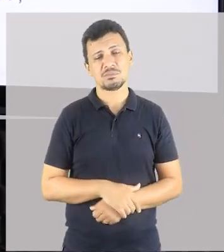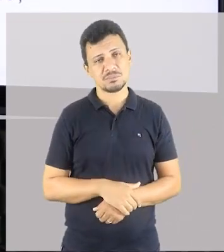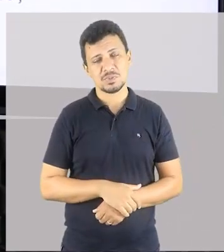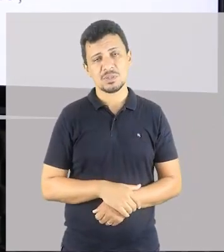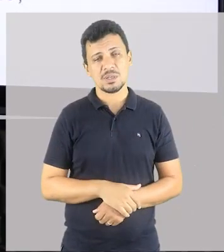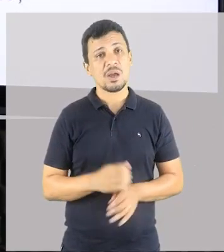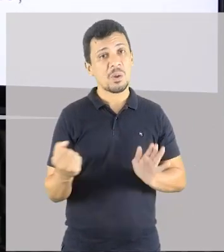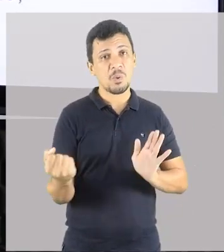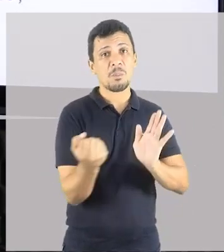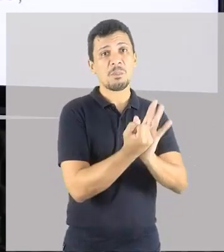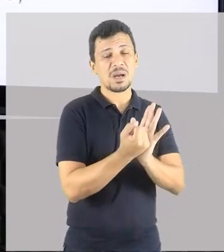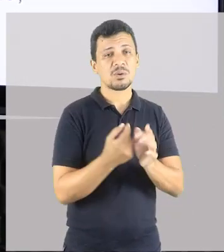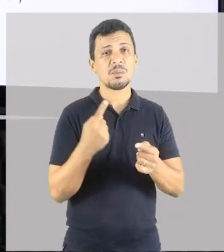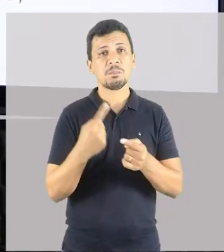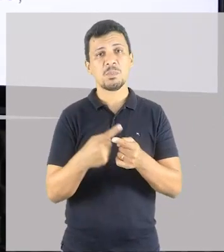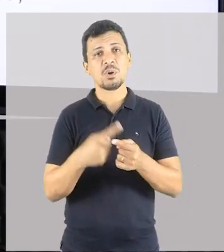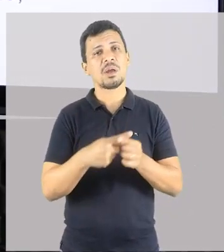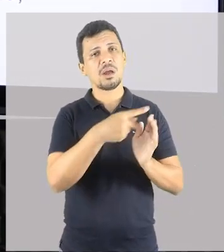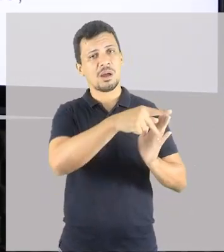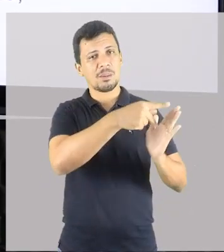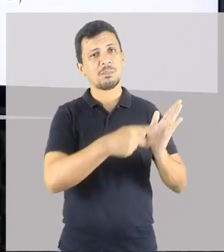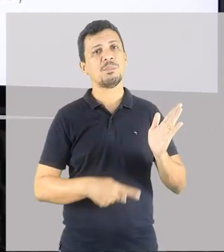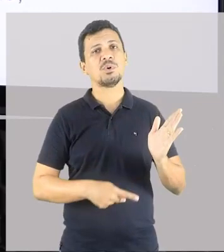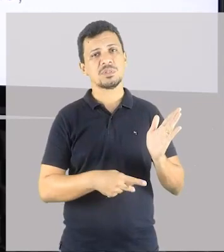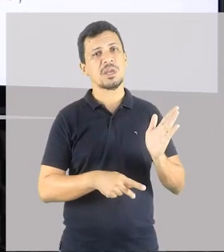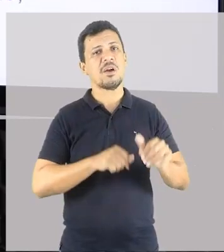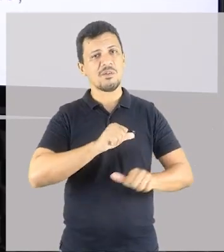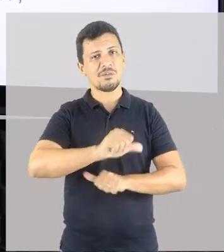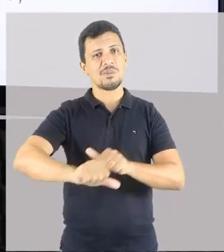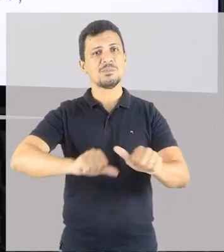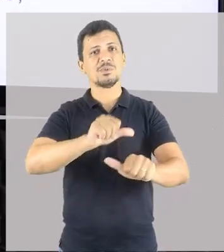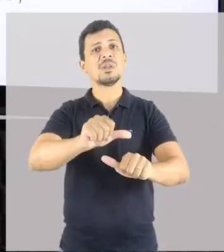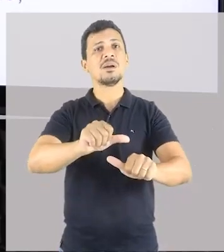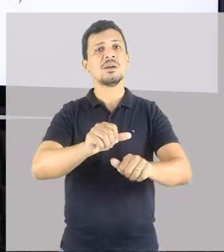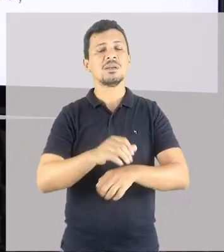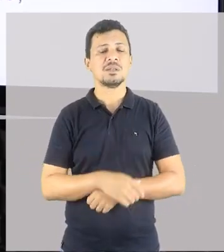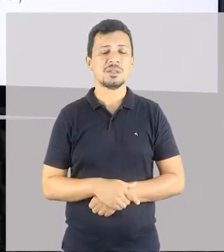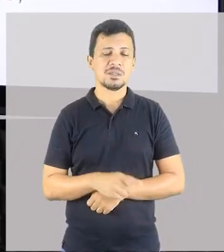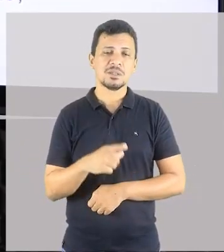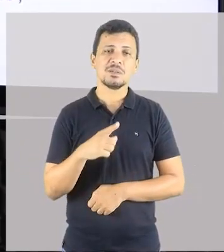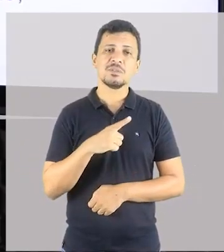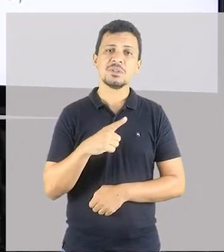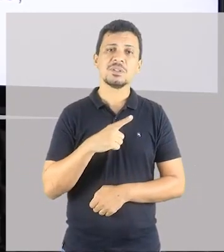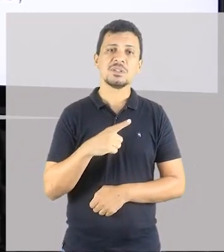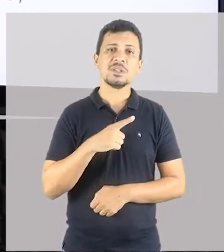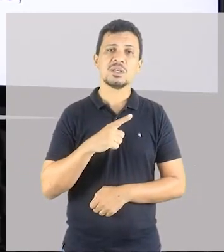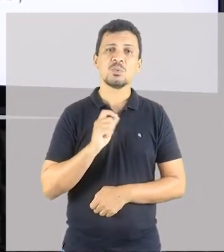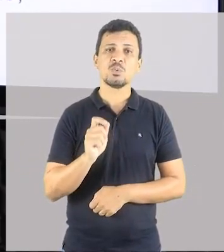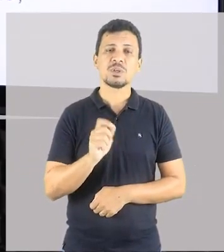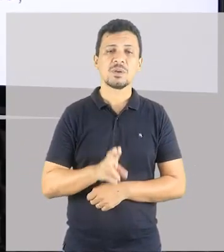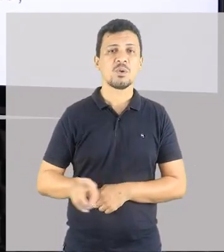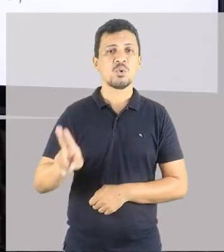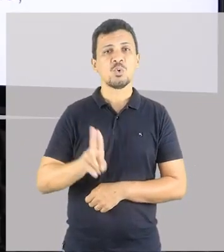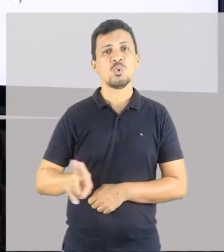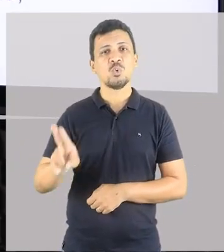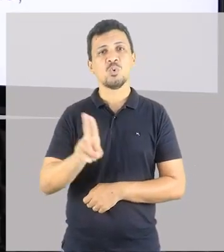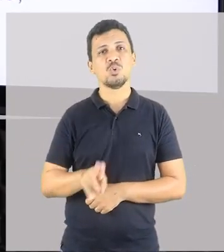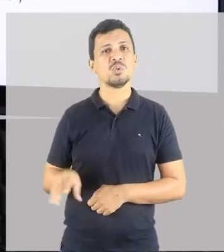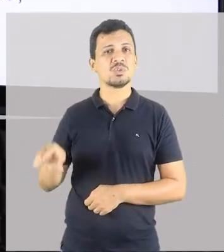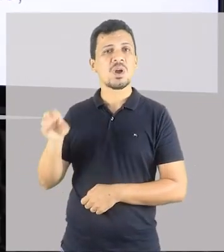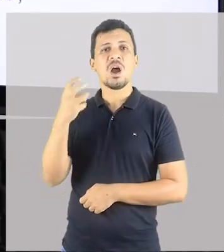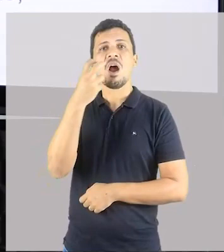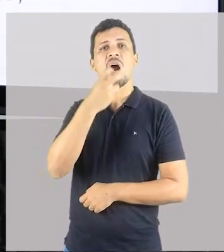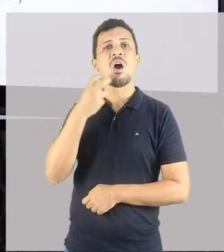a própria poesia vai romper com isso, certo? Porque nós vamos ter aí uma situação de uso de oralidade